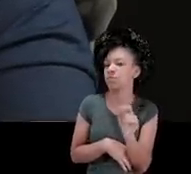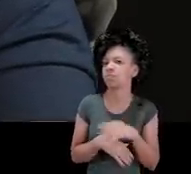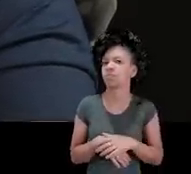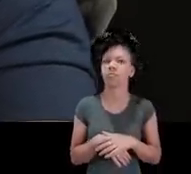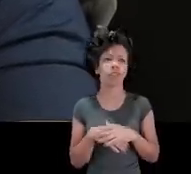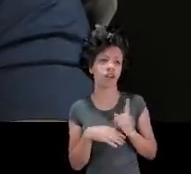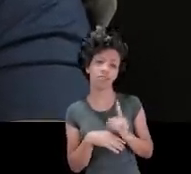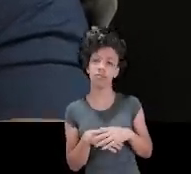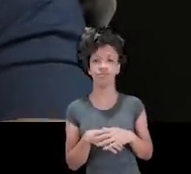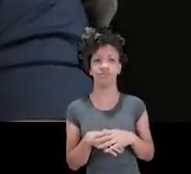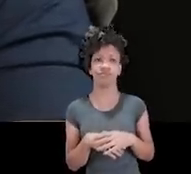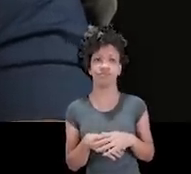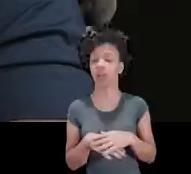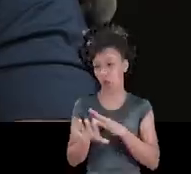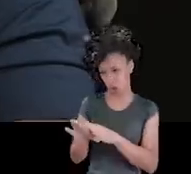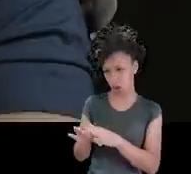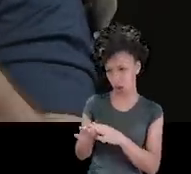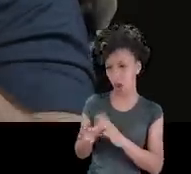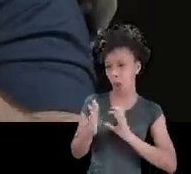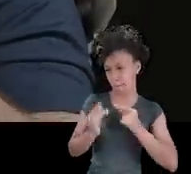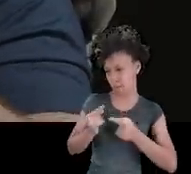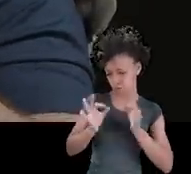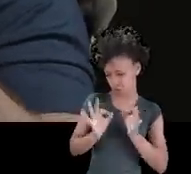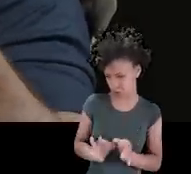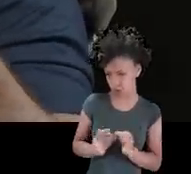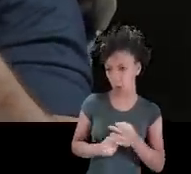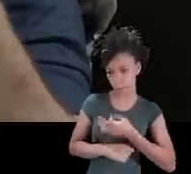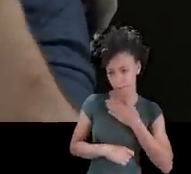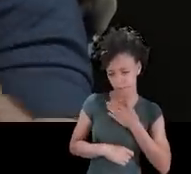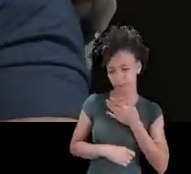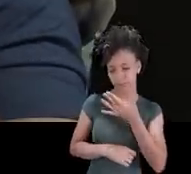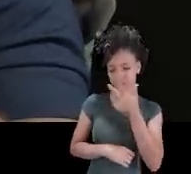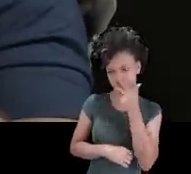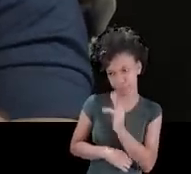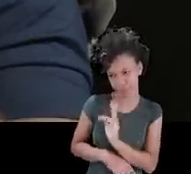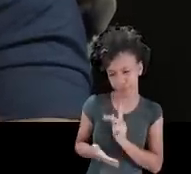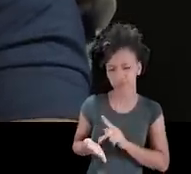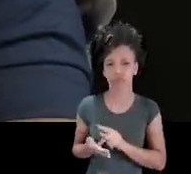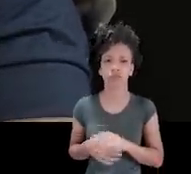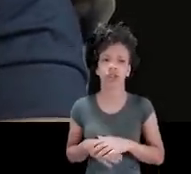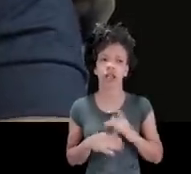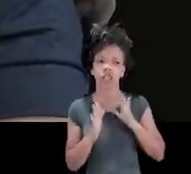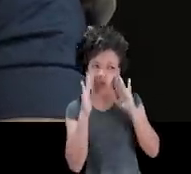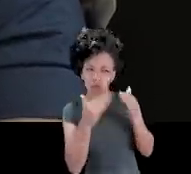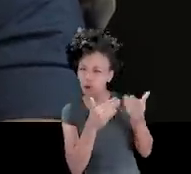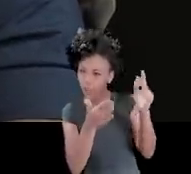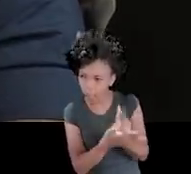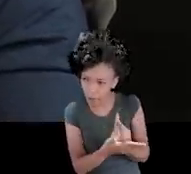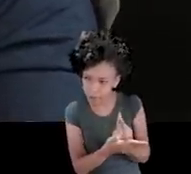fala assim, não... olha como é que o politicamente correto, na minha humilde opinião, meu achismo, na verdade, acaba levando pro lugar